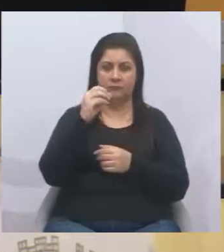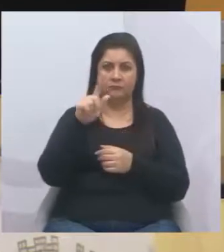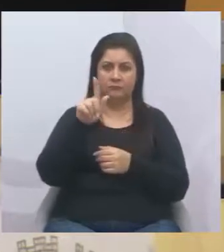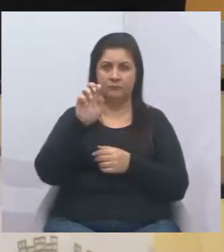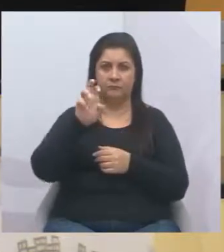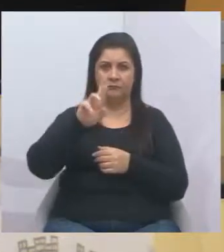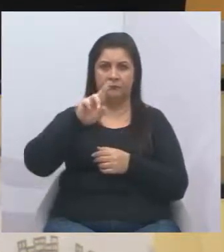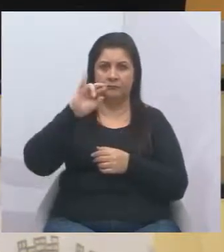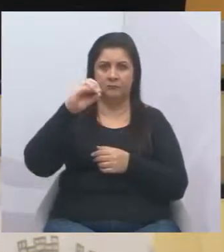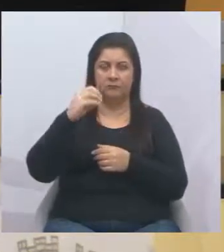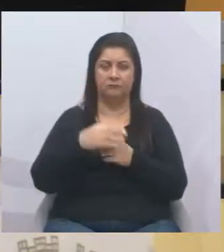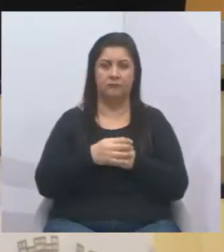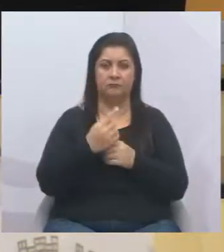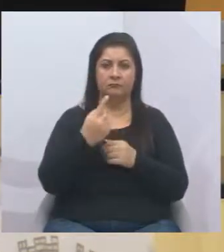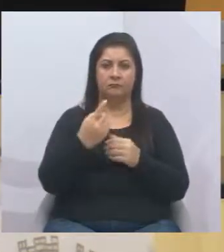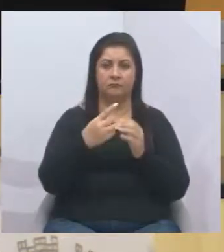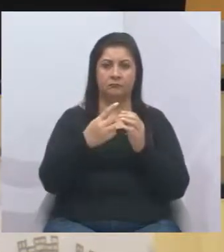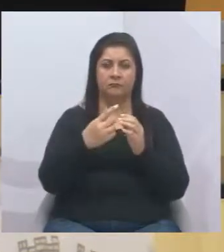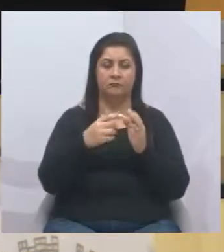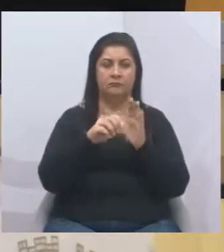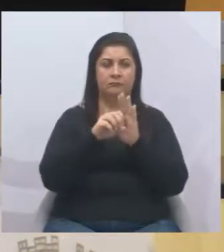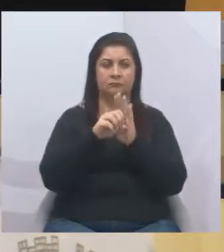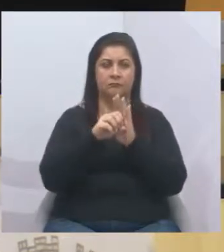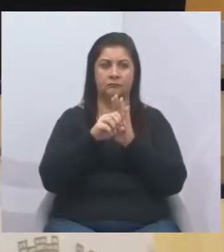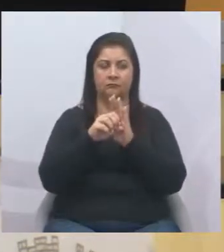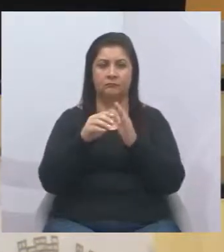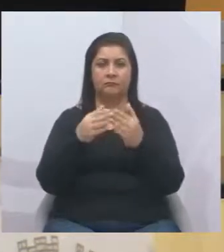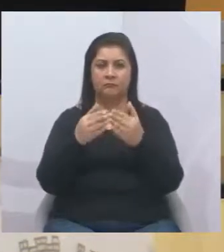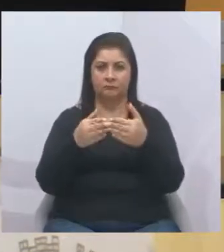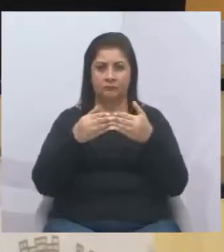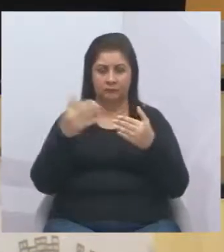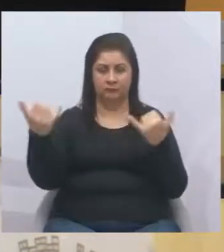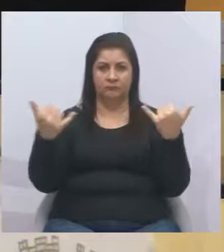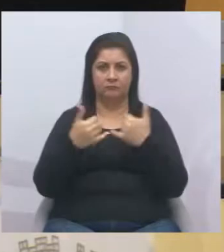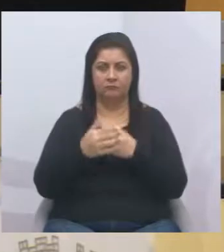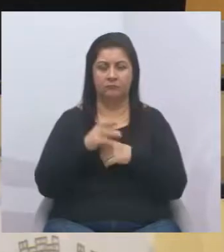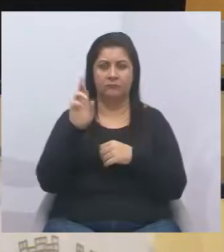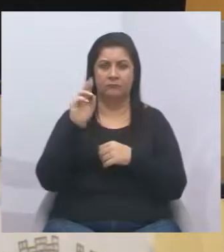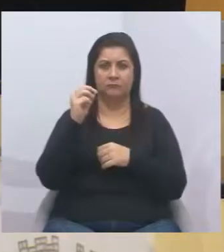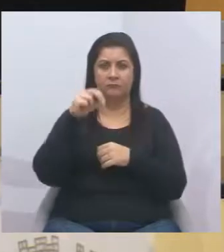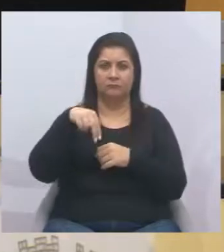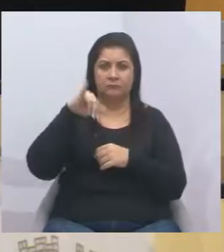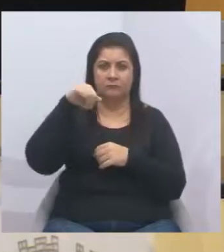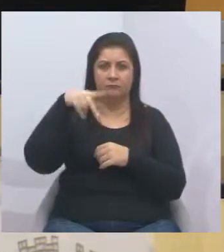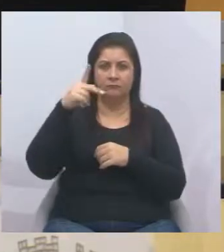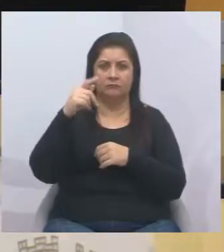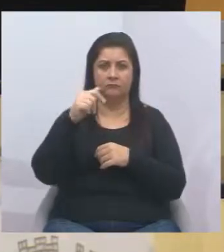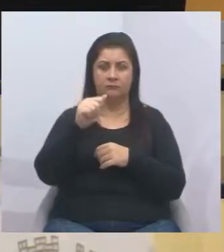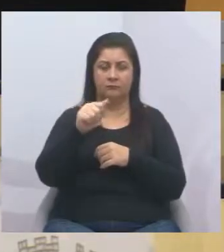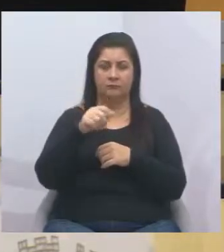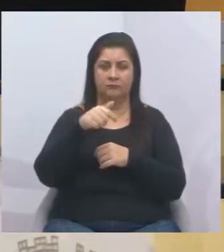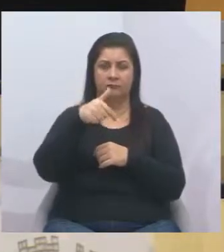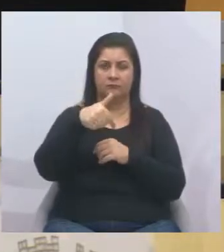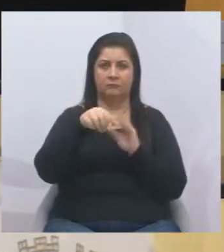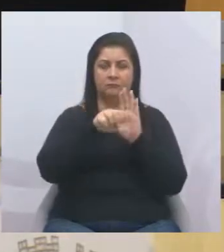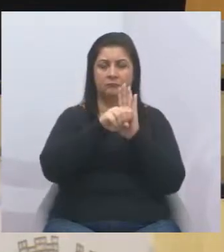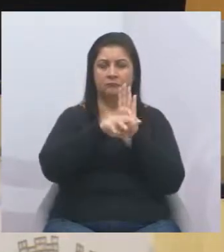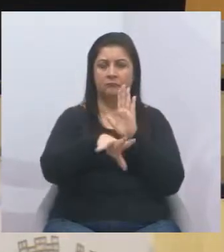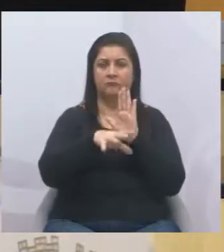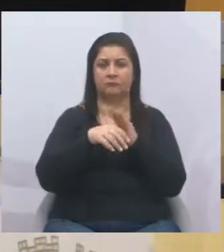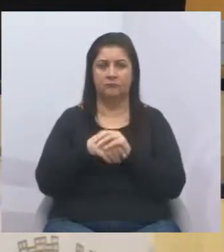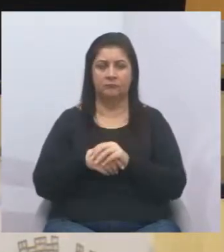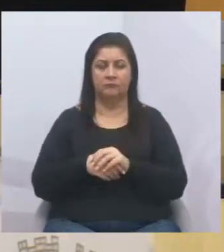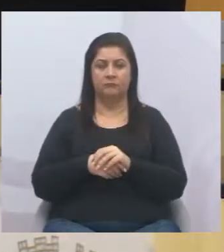indicações, 1 requerimento e 2 pedidos de informação. Roninha, 7 indicações, 3 moções, 1 pedido de